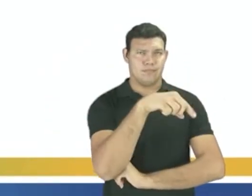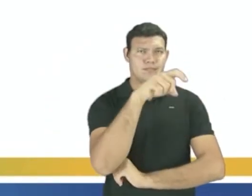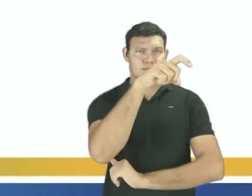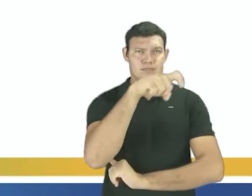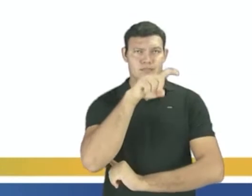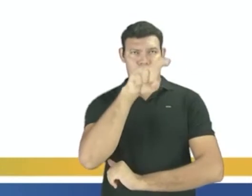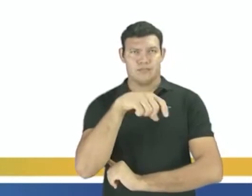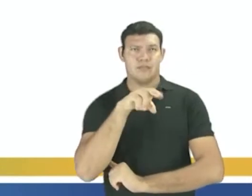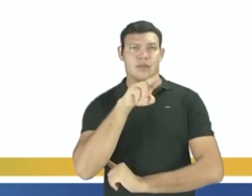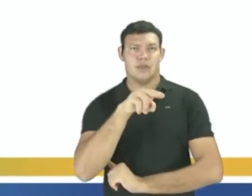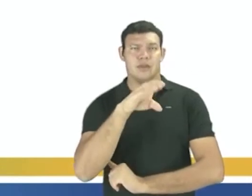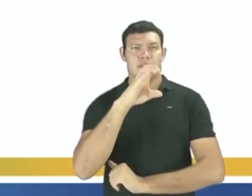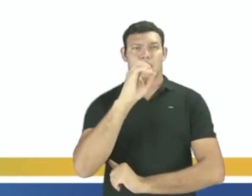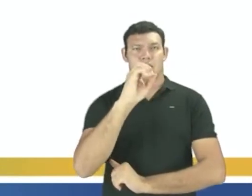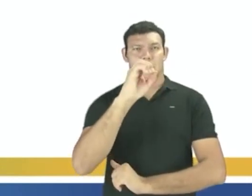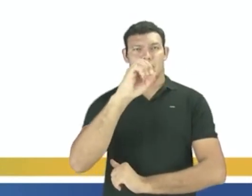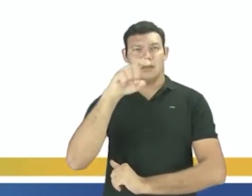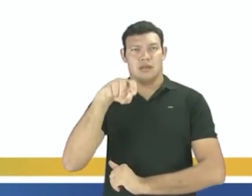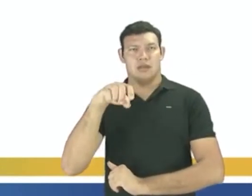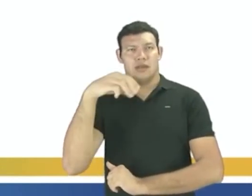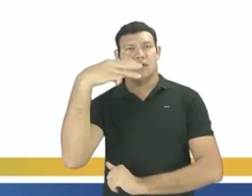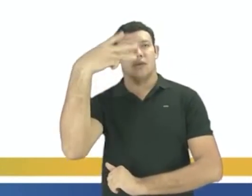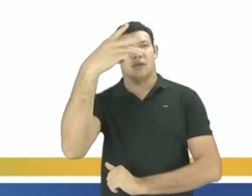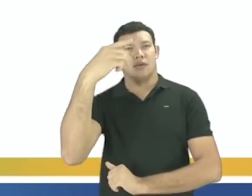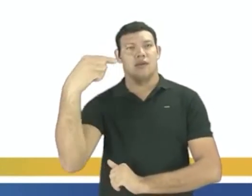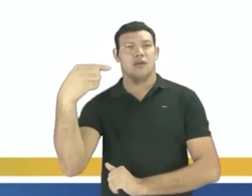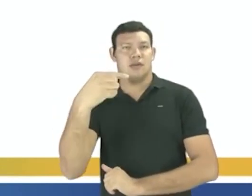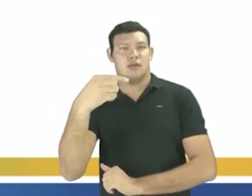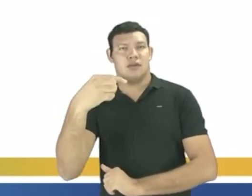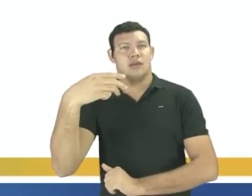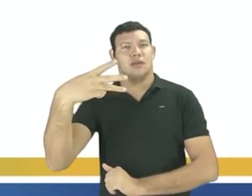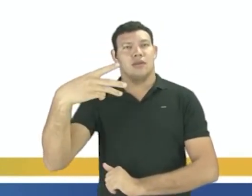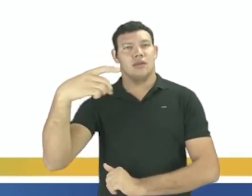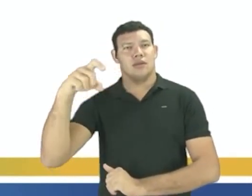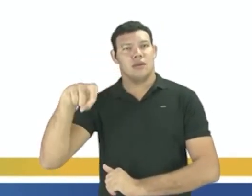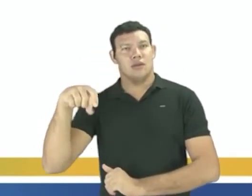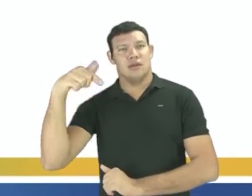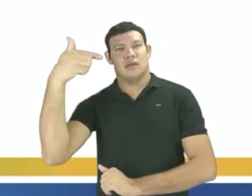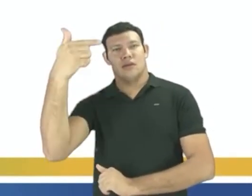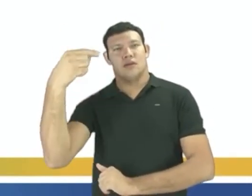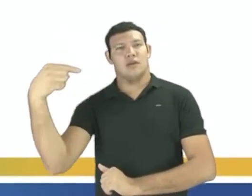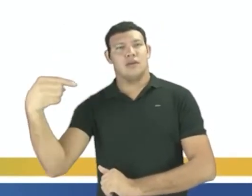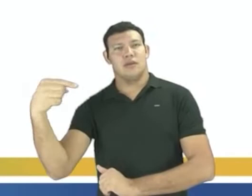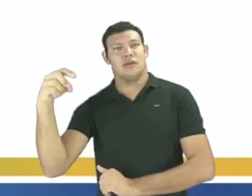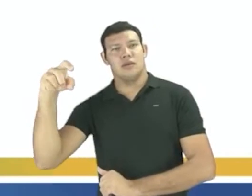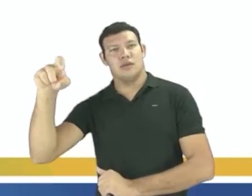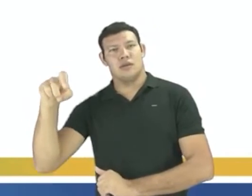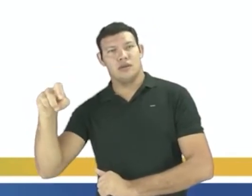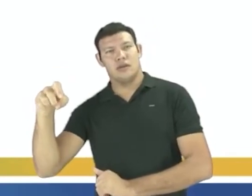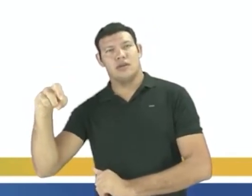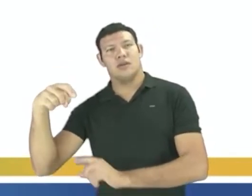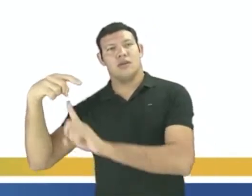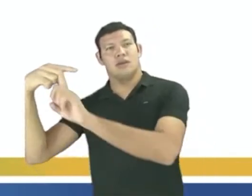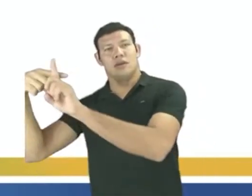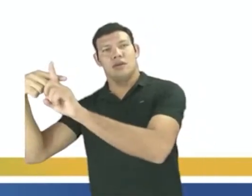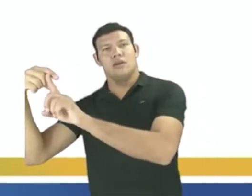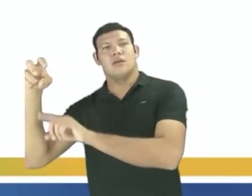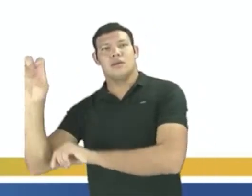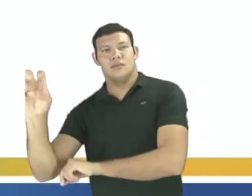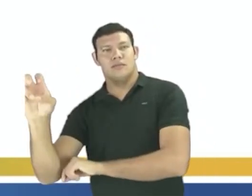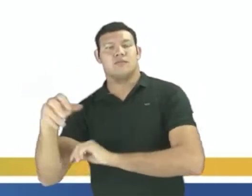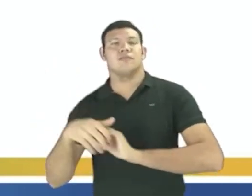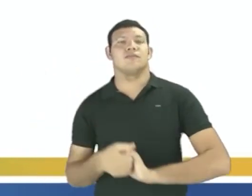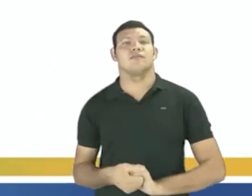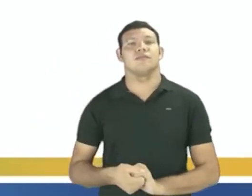de x igual a 0 vezes x ao cubo menos 3x ao quadrado menos x mais 5. O que você observa